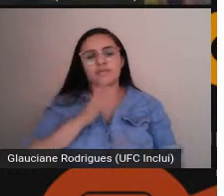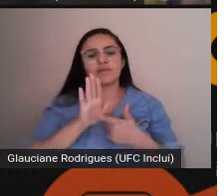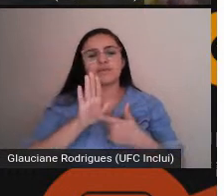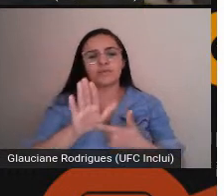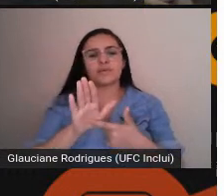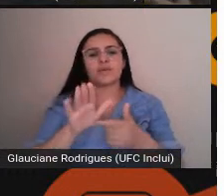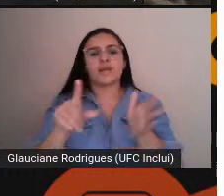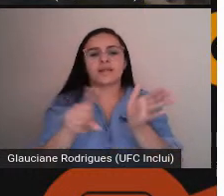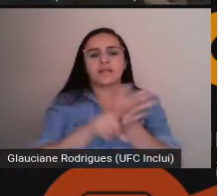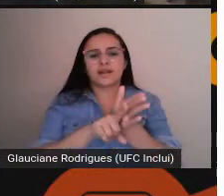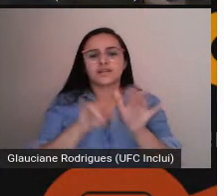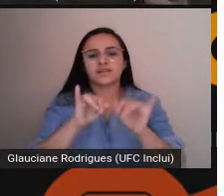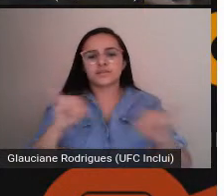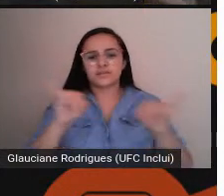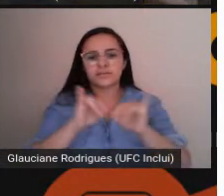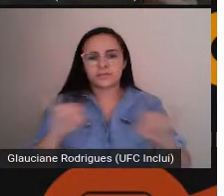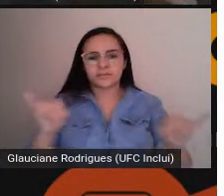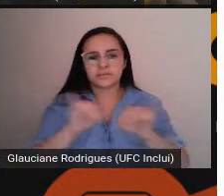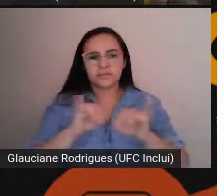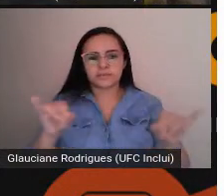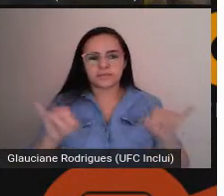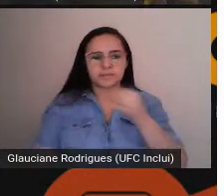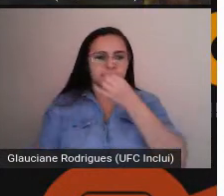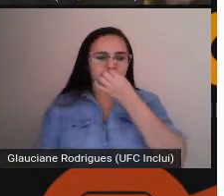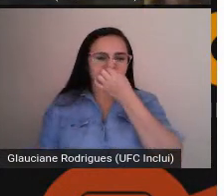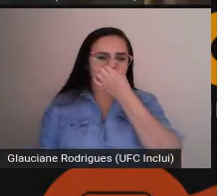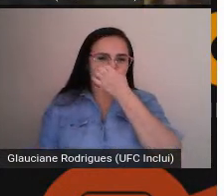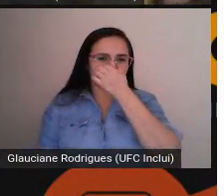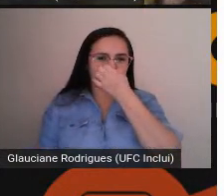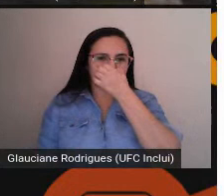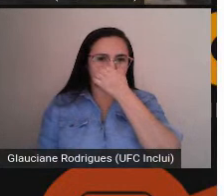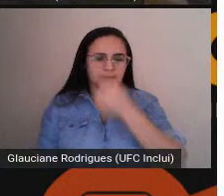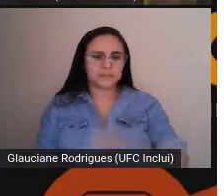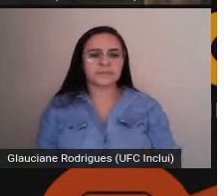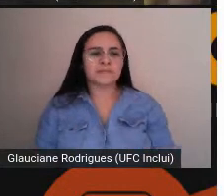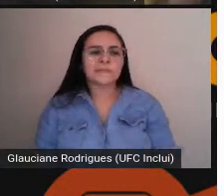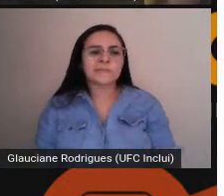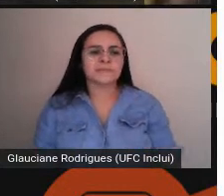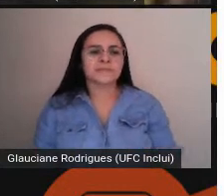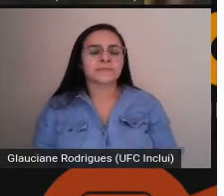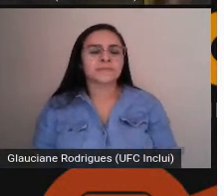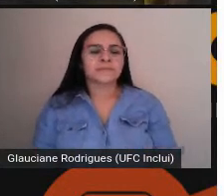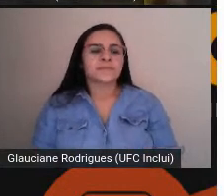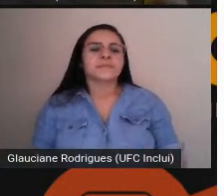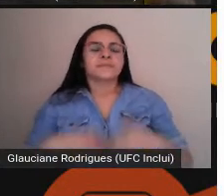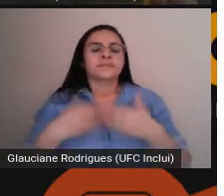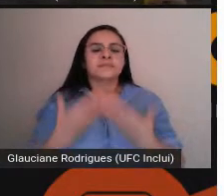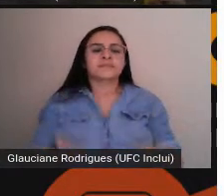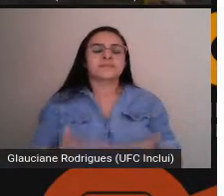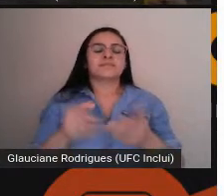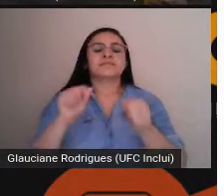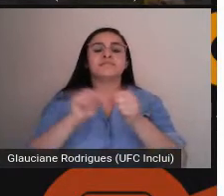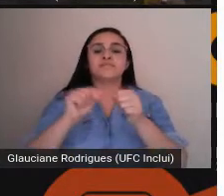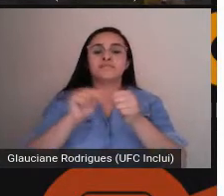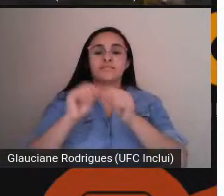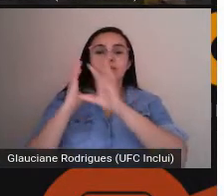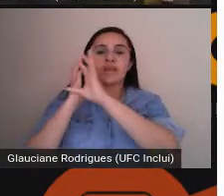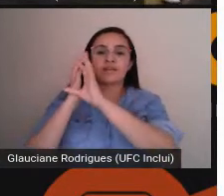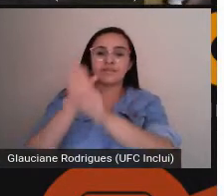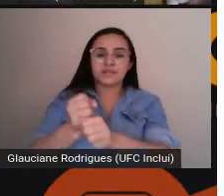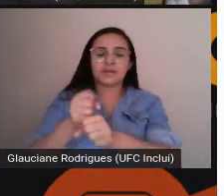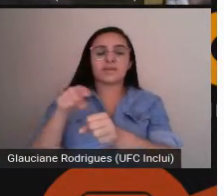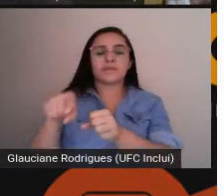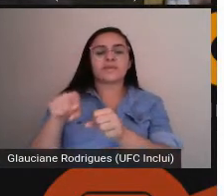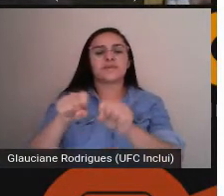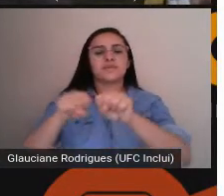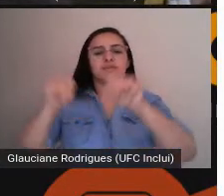informação sobre antidepressivos e suicídio, né? Então, você simplesmente produz ali uma revisão e uma